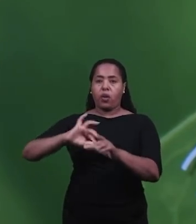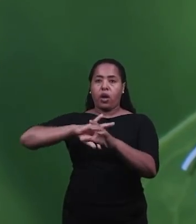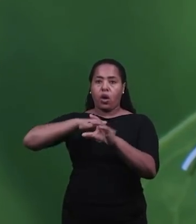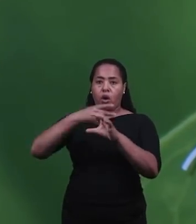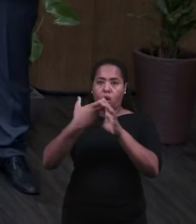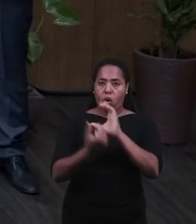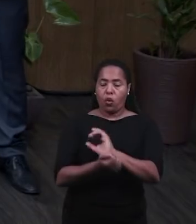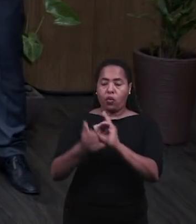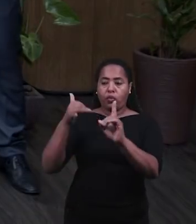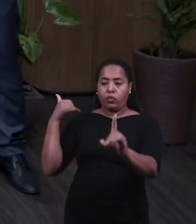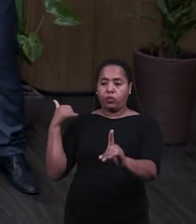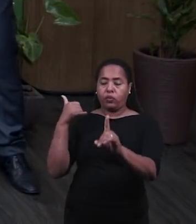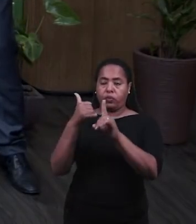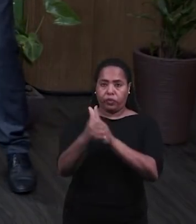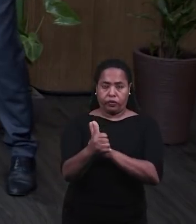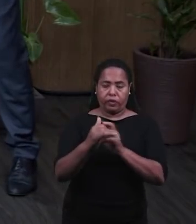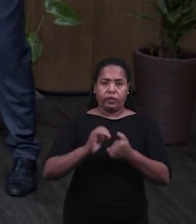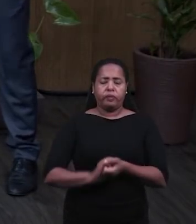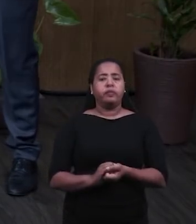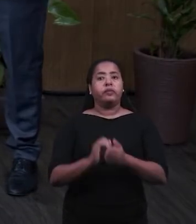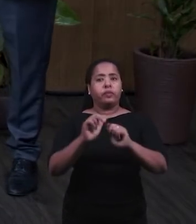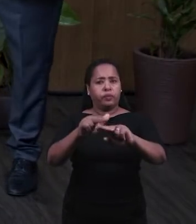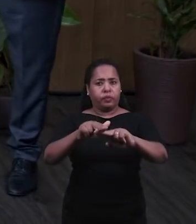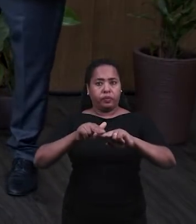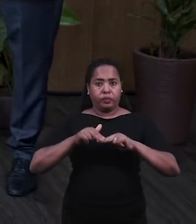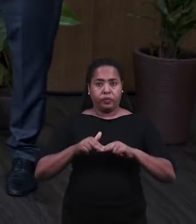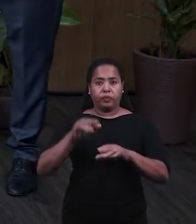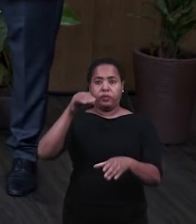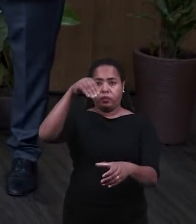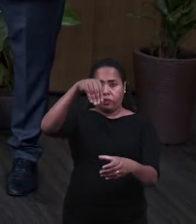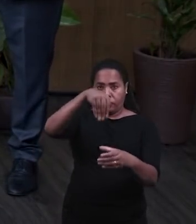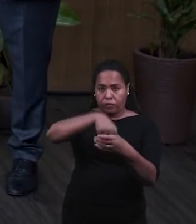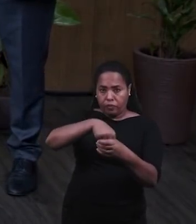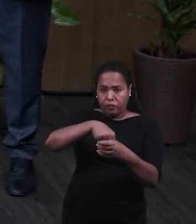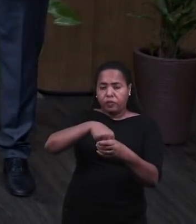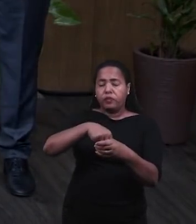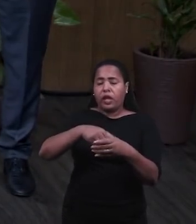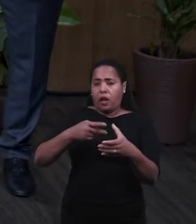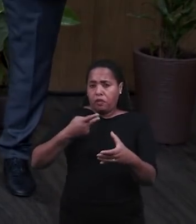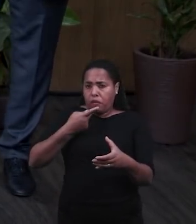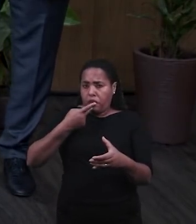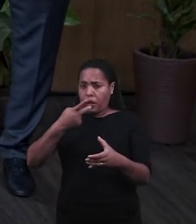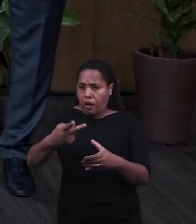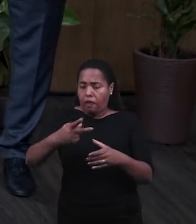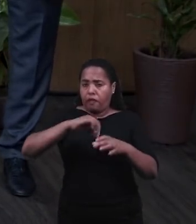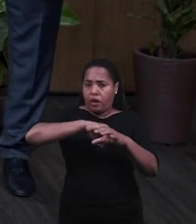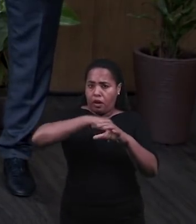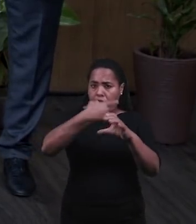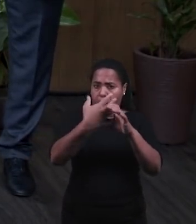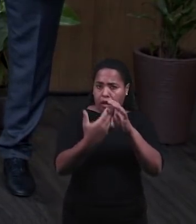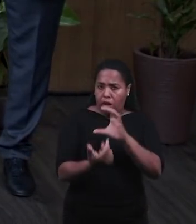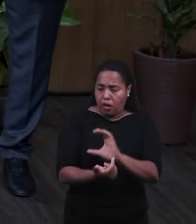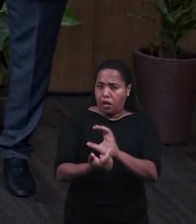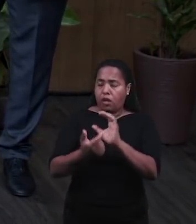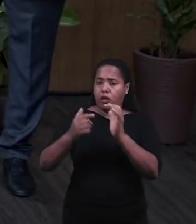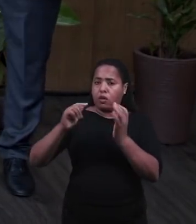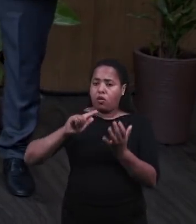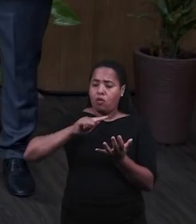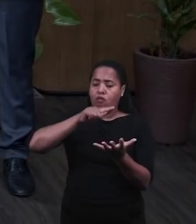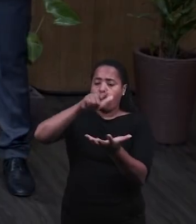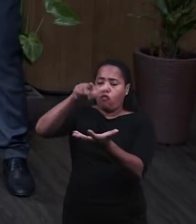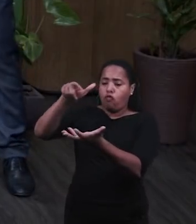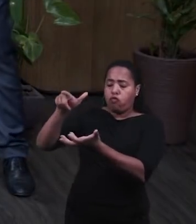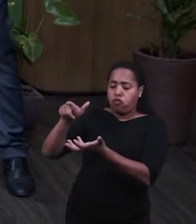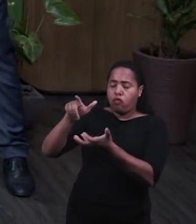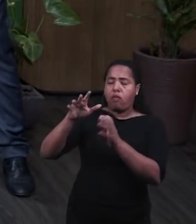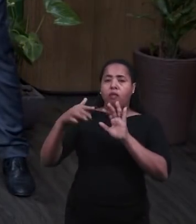profético. Por isso, dentro desse comentário dos aspectos geográficos, vamos